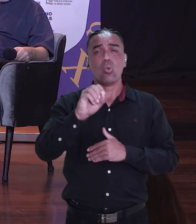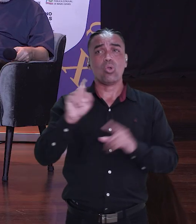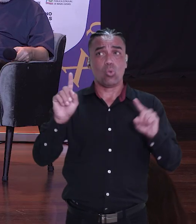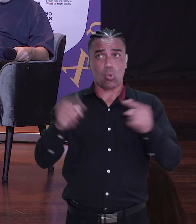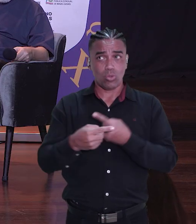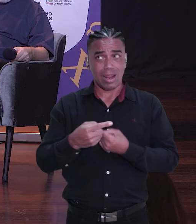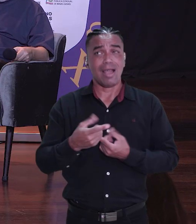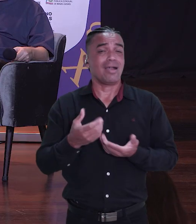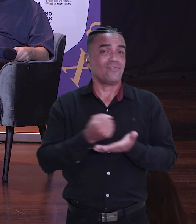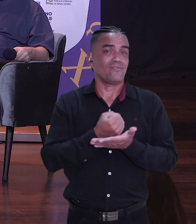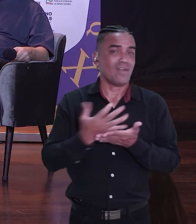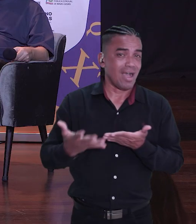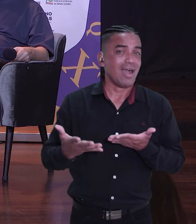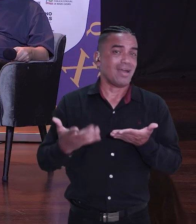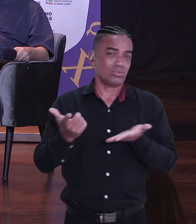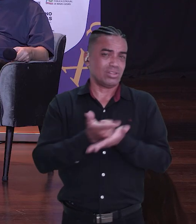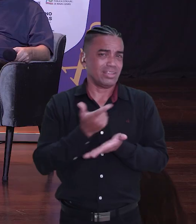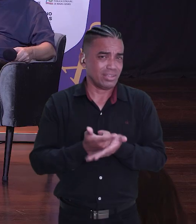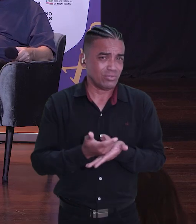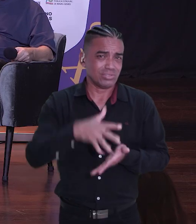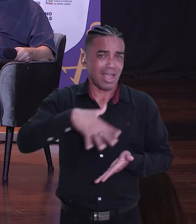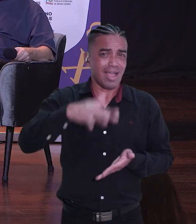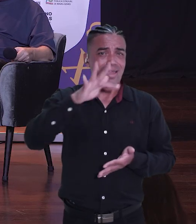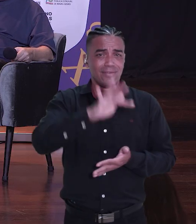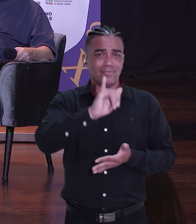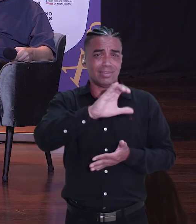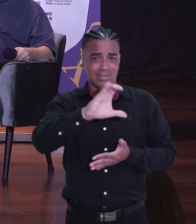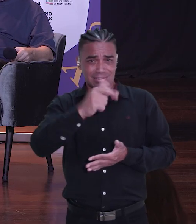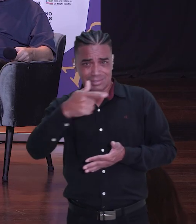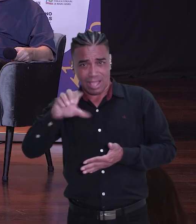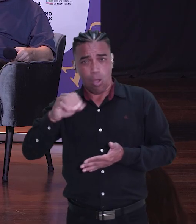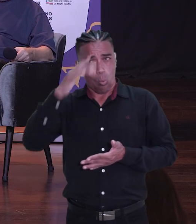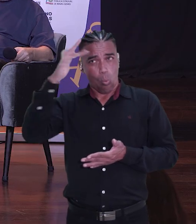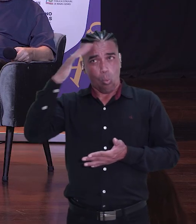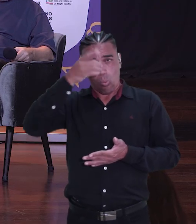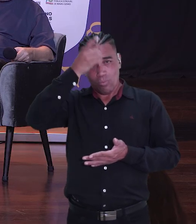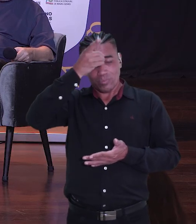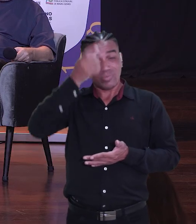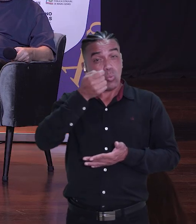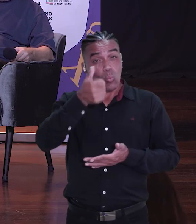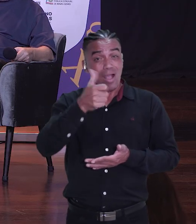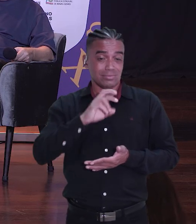8º selo, ao contrário dos muitos livros de ficção que eu fiz, é um livro que eu dei o subtítulo de quase